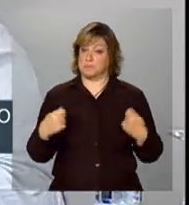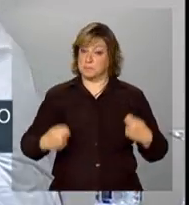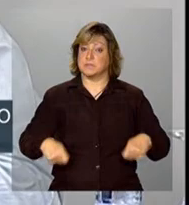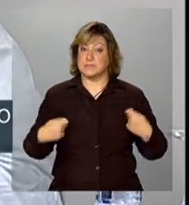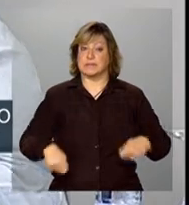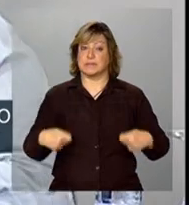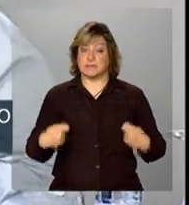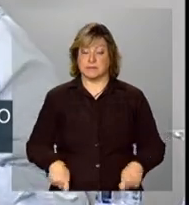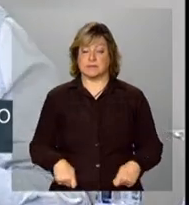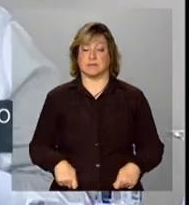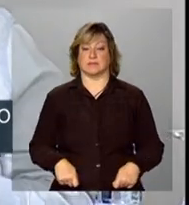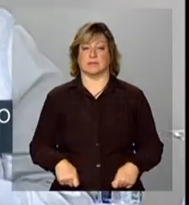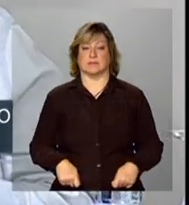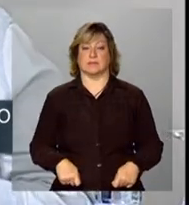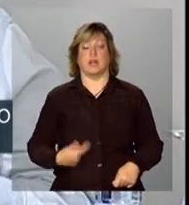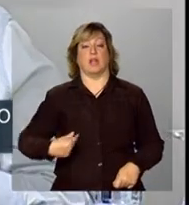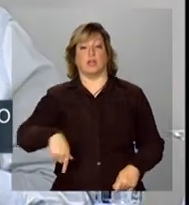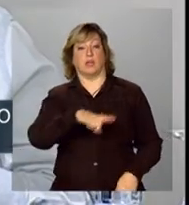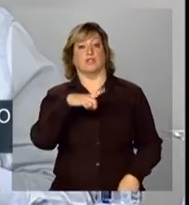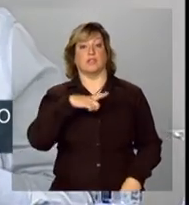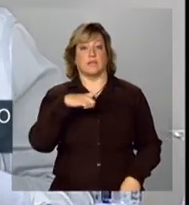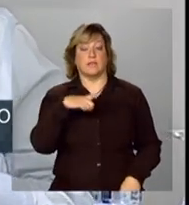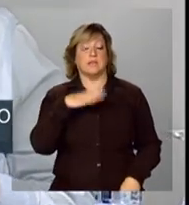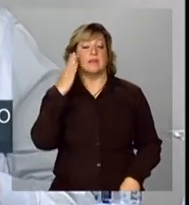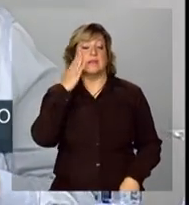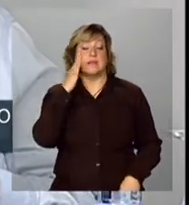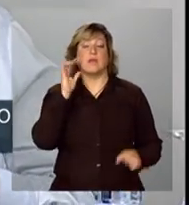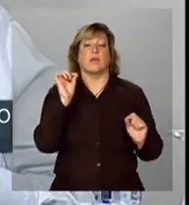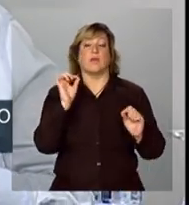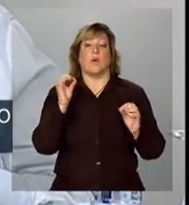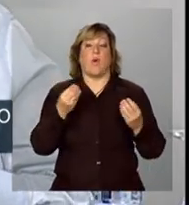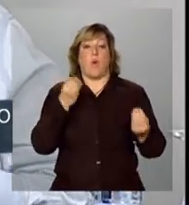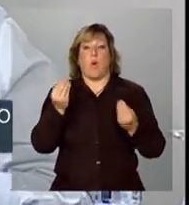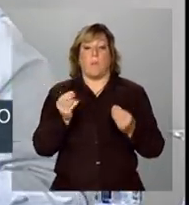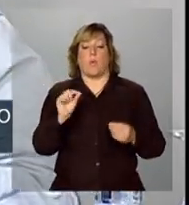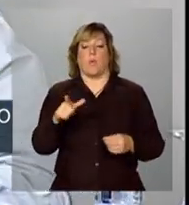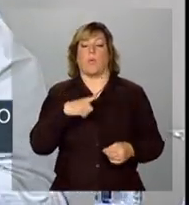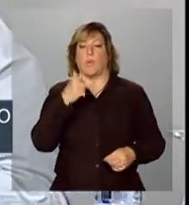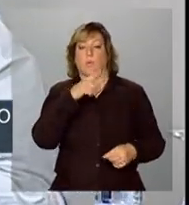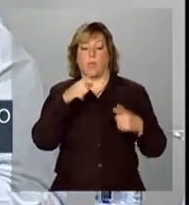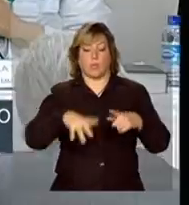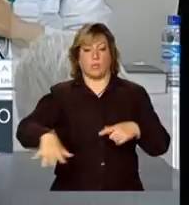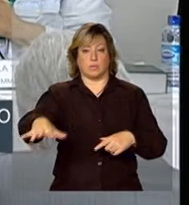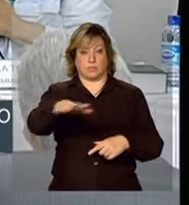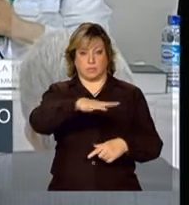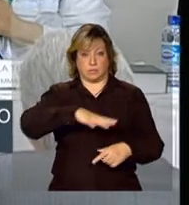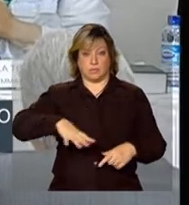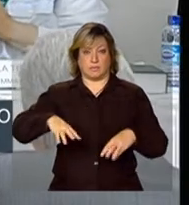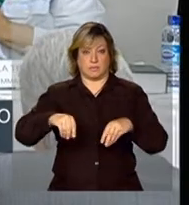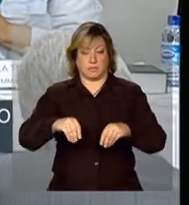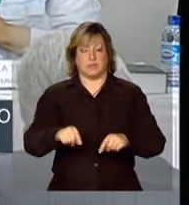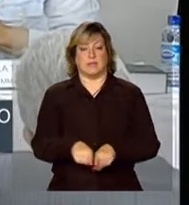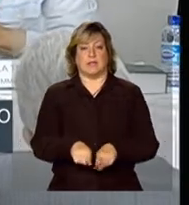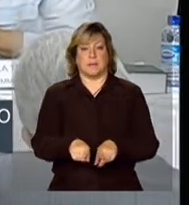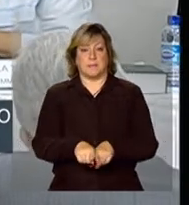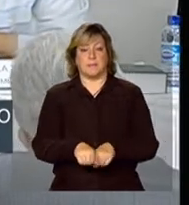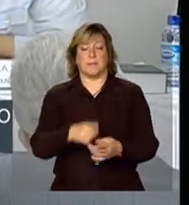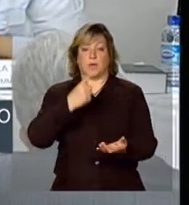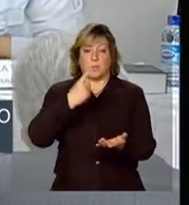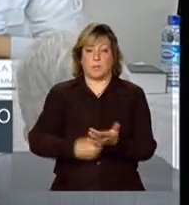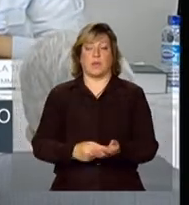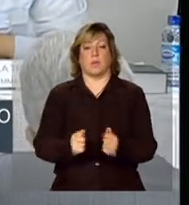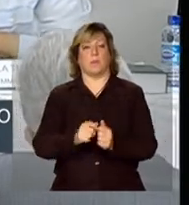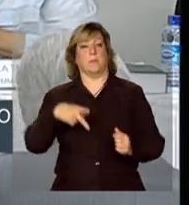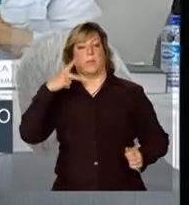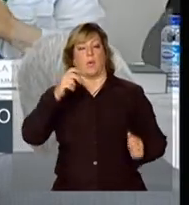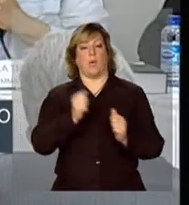necessário que nós tivéssemos o domínio do que acontece na ponta, na instância da propriedade, no nível da propriedade, com um pacto político com o